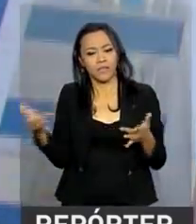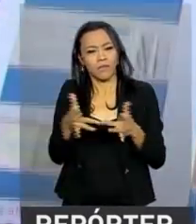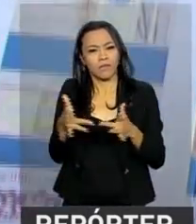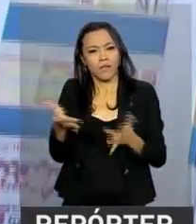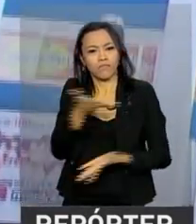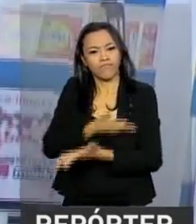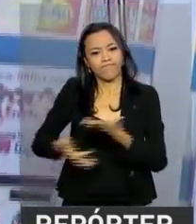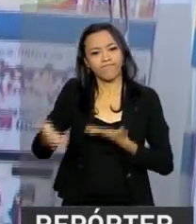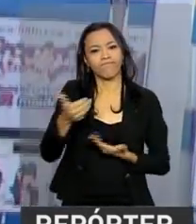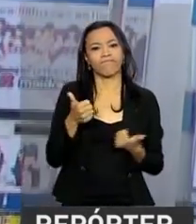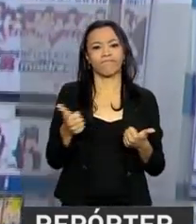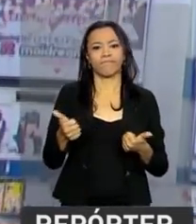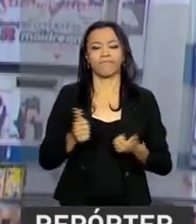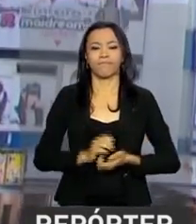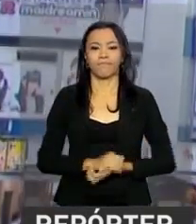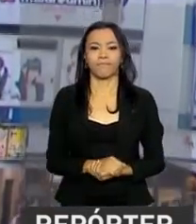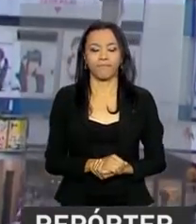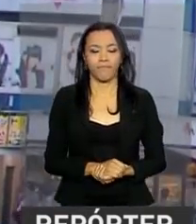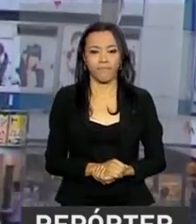relação.